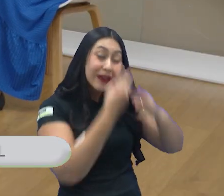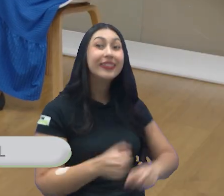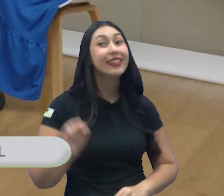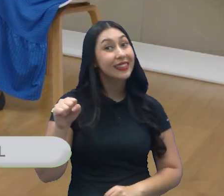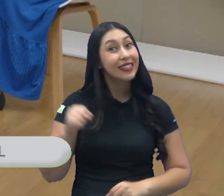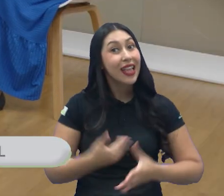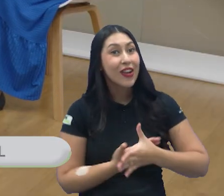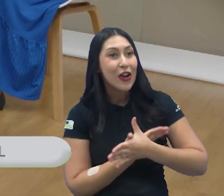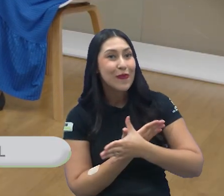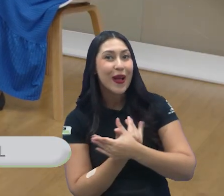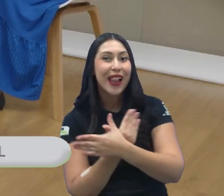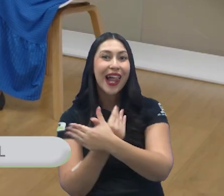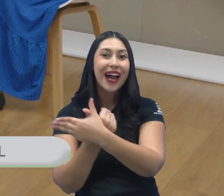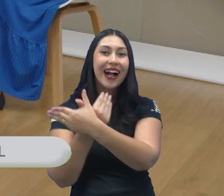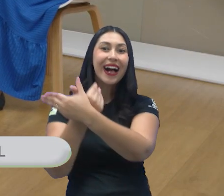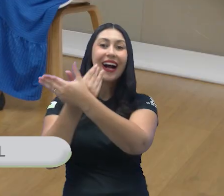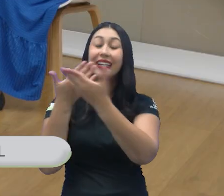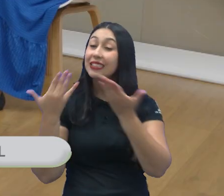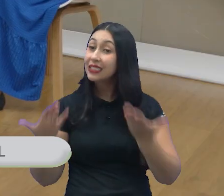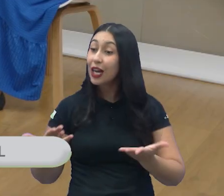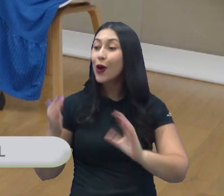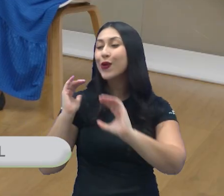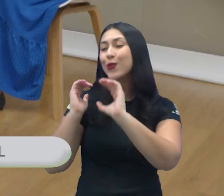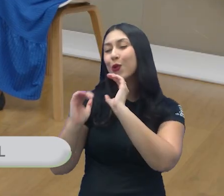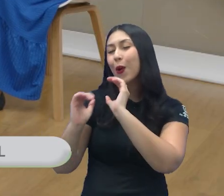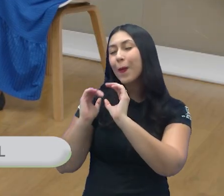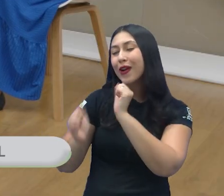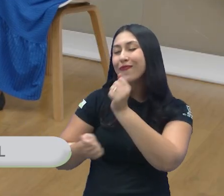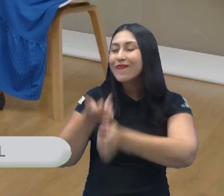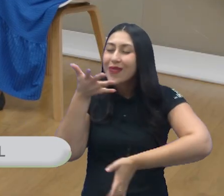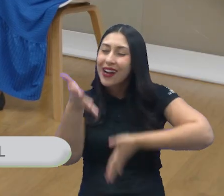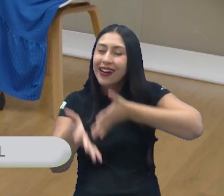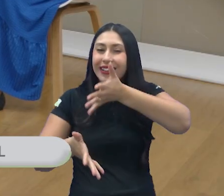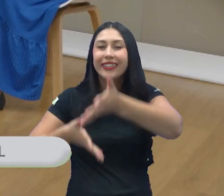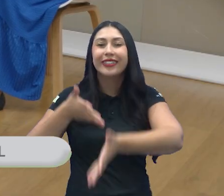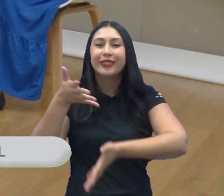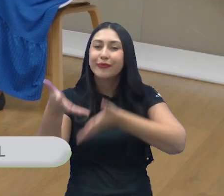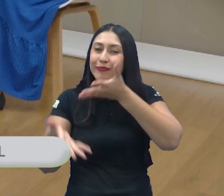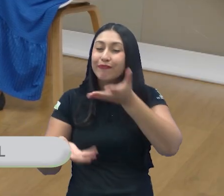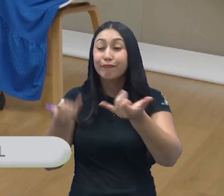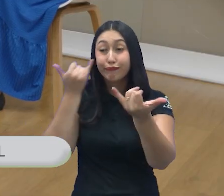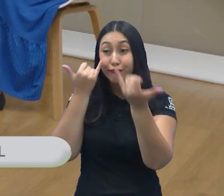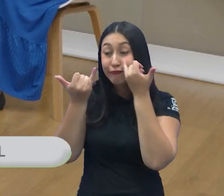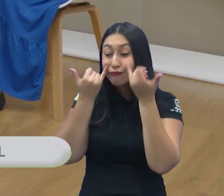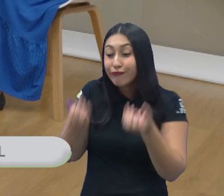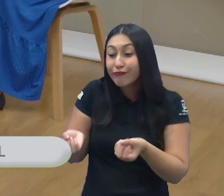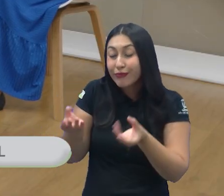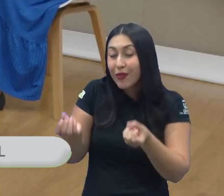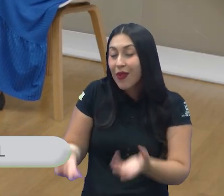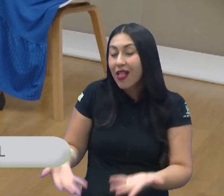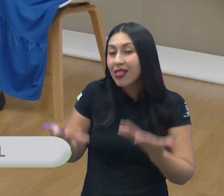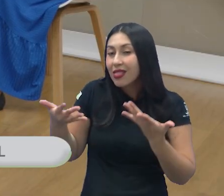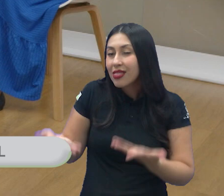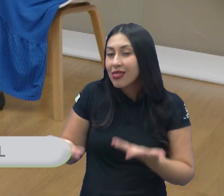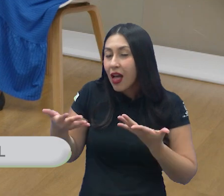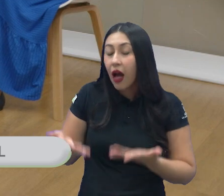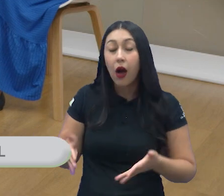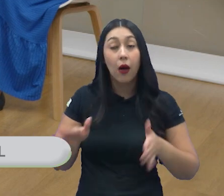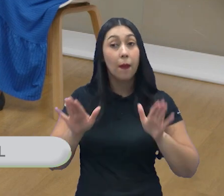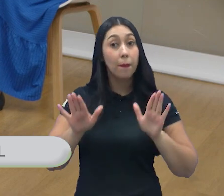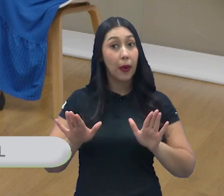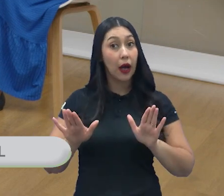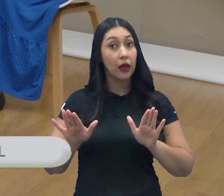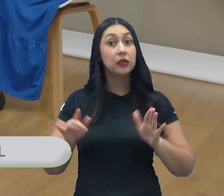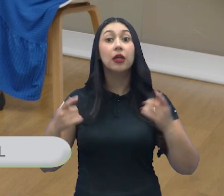assim. Então, ele leva a comunicação e ele consegue levar essa informação com mais leveza. Agora, você precisa formar